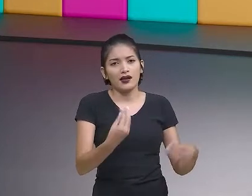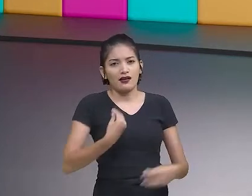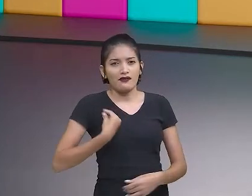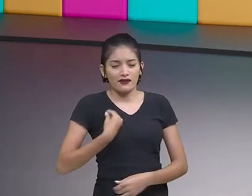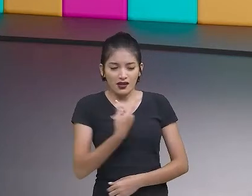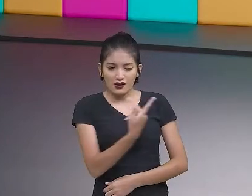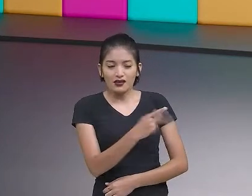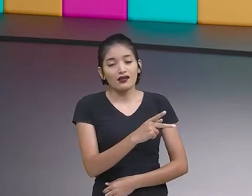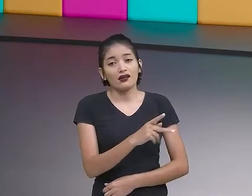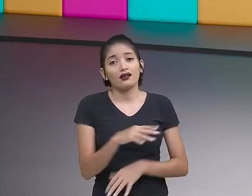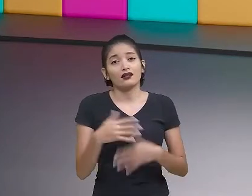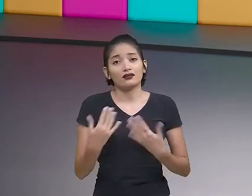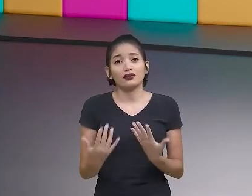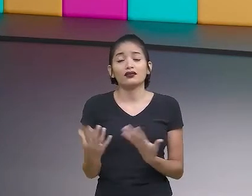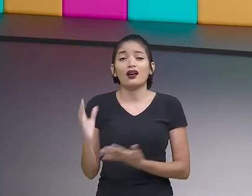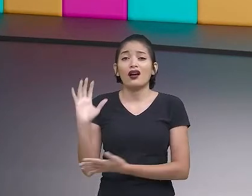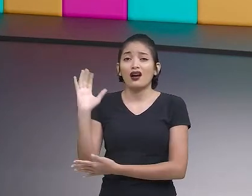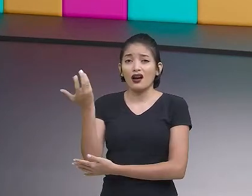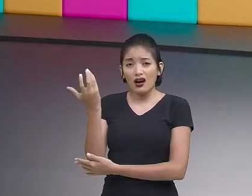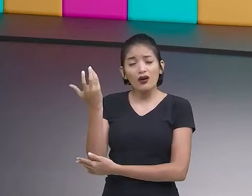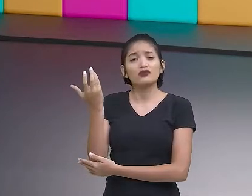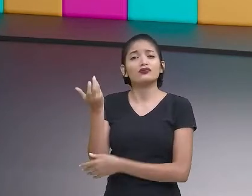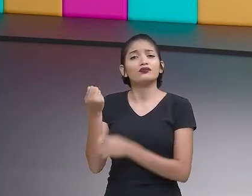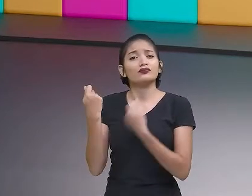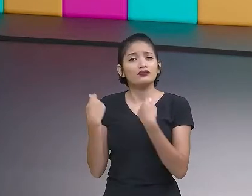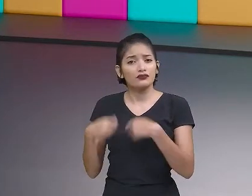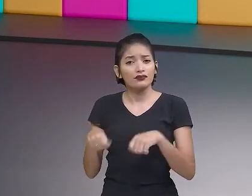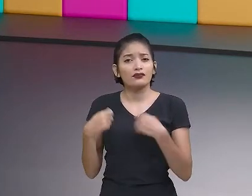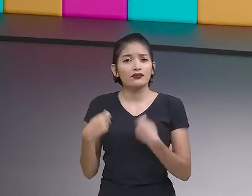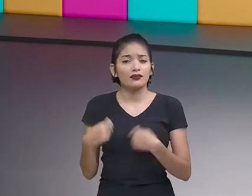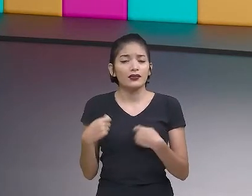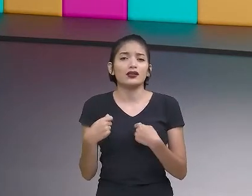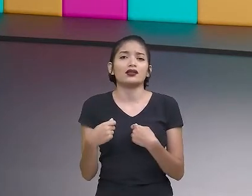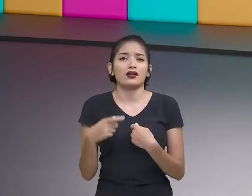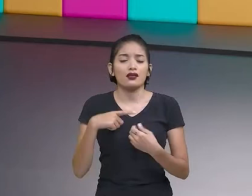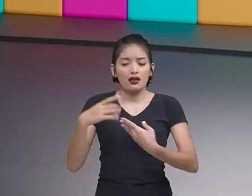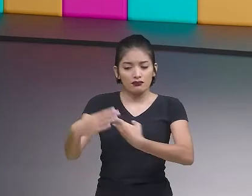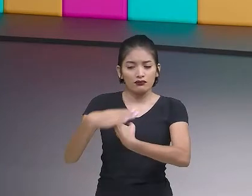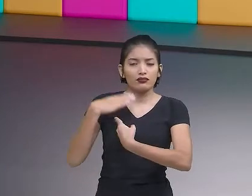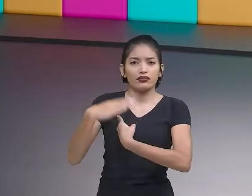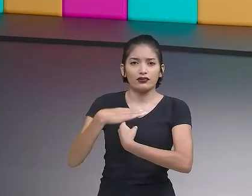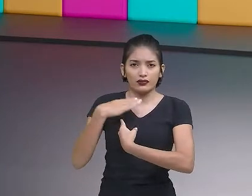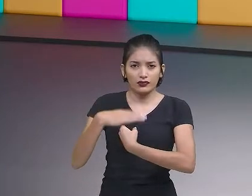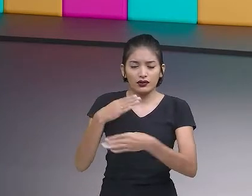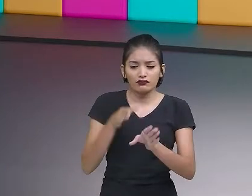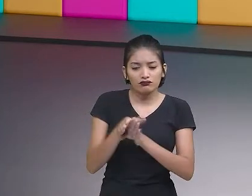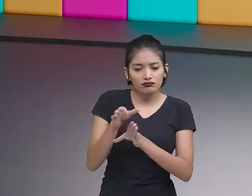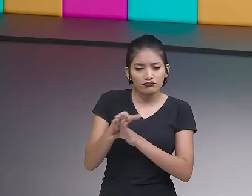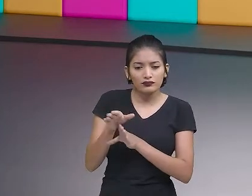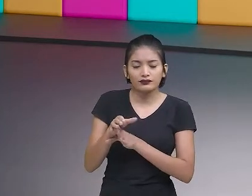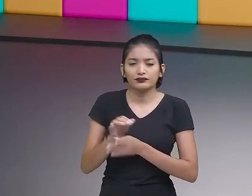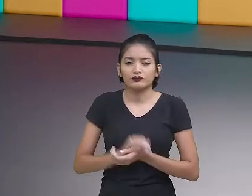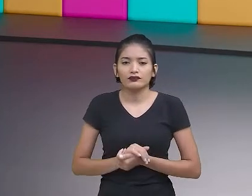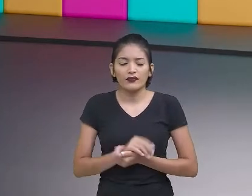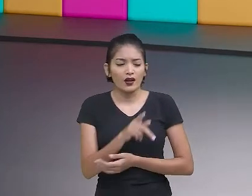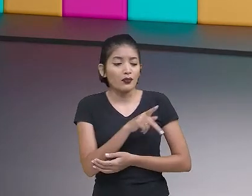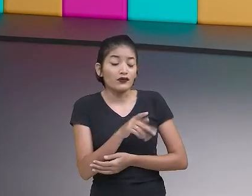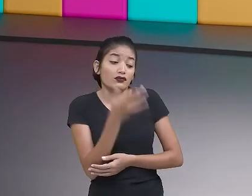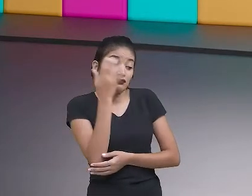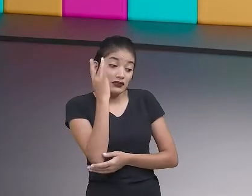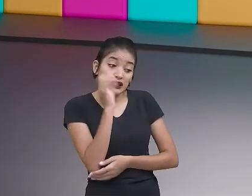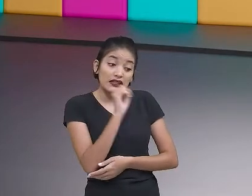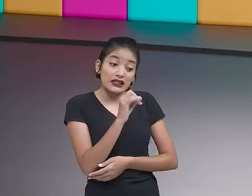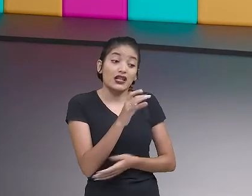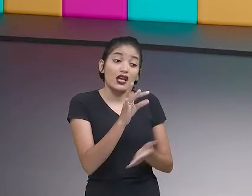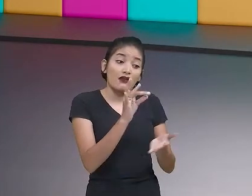Então, são situações que precisam de orientação. Olha, professora, eu não sei se é verdade,